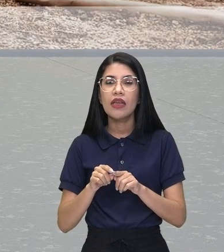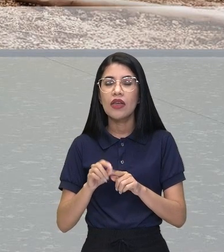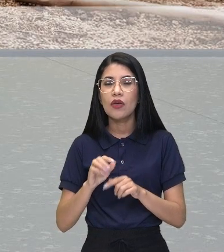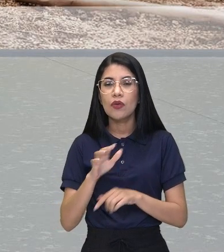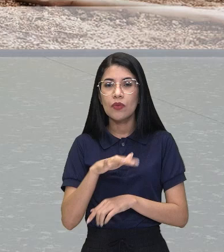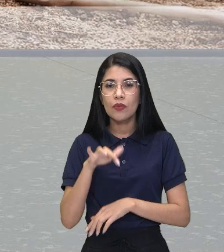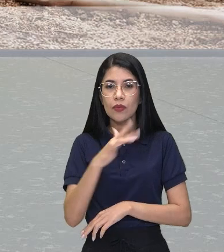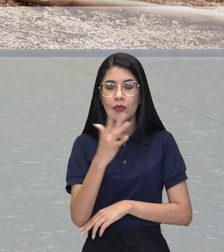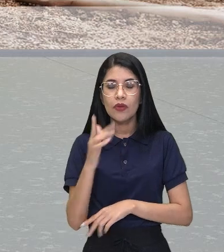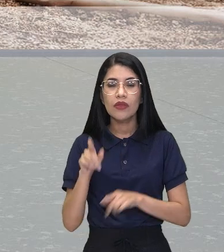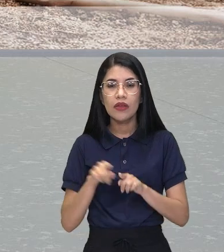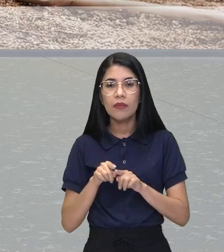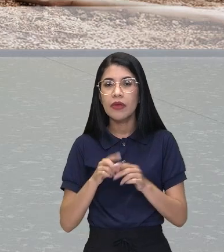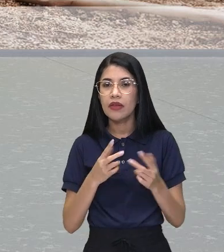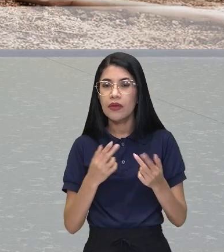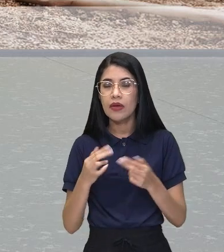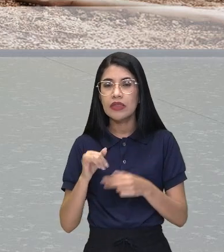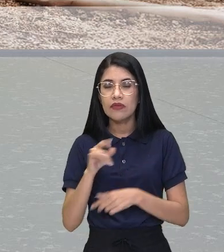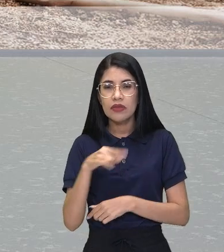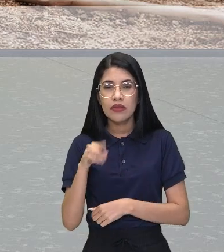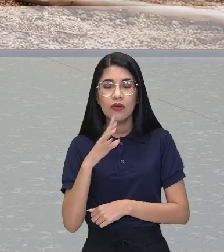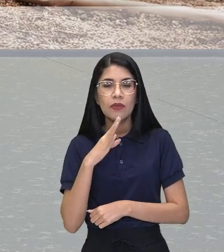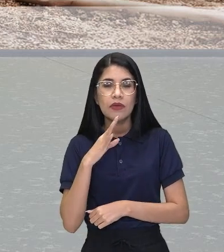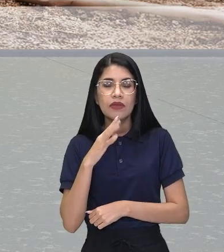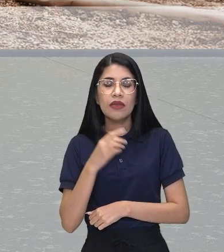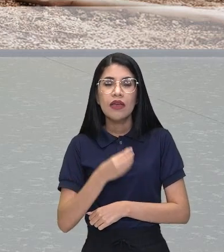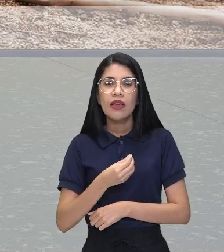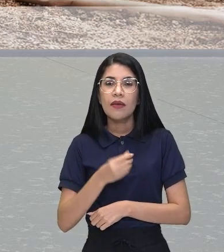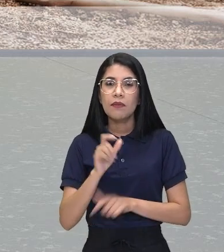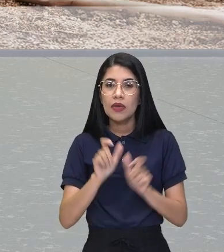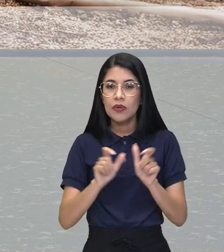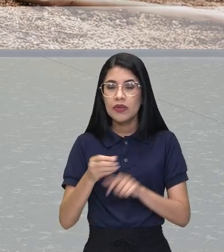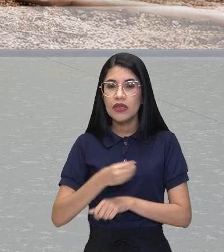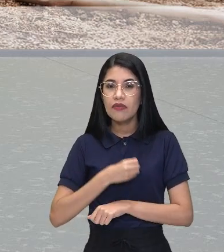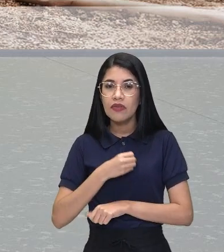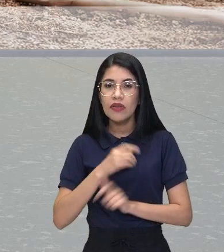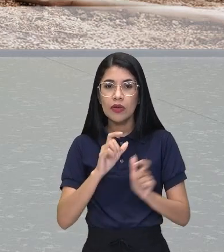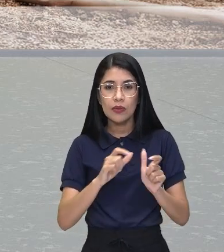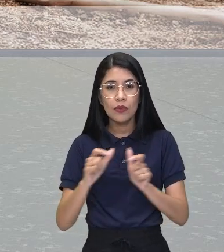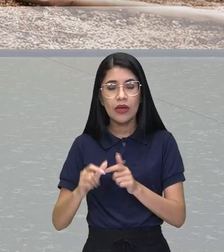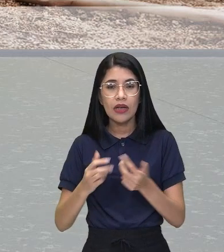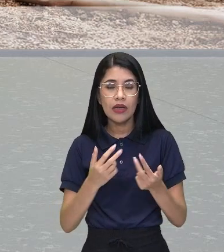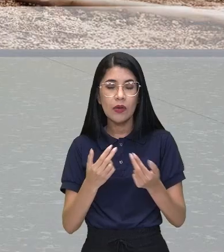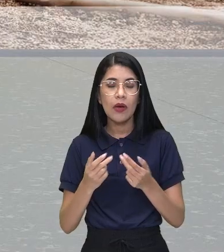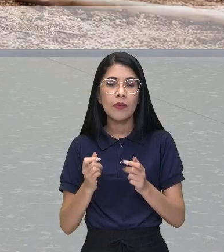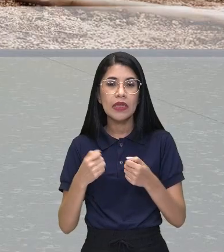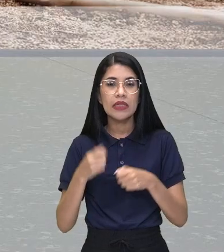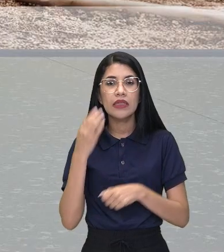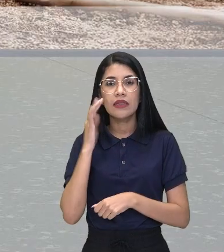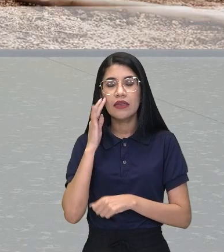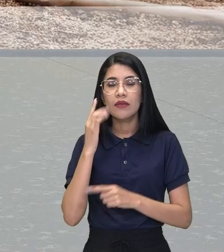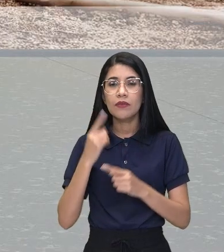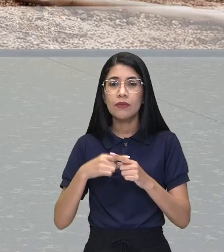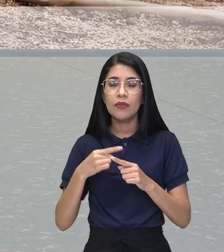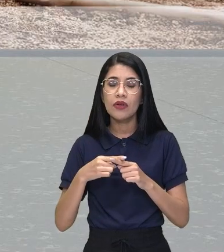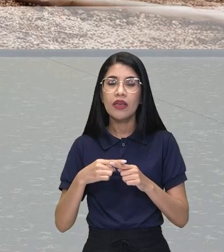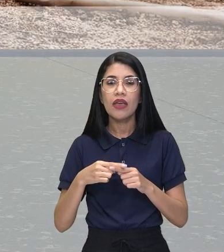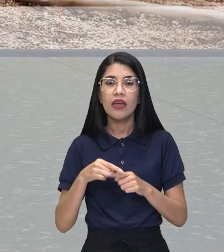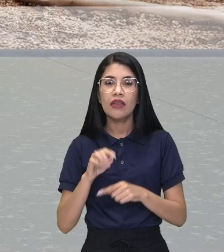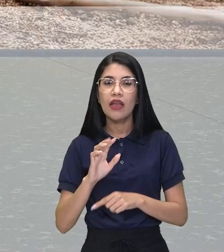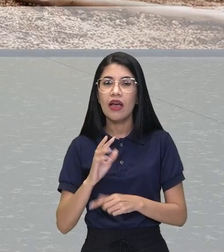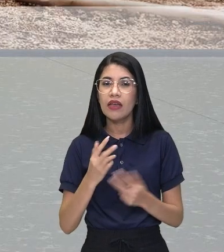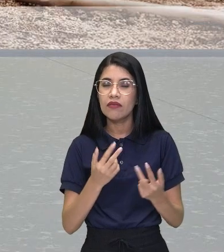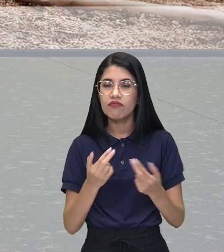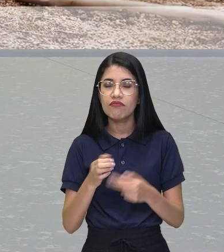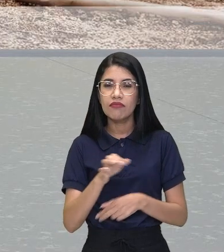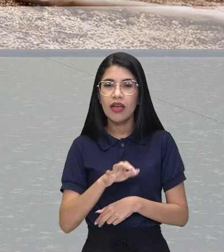se a gente conhecer pessoas que vivem, né, em ambientes como esse, também entender por que está daquele jeito ali e tentar,